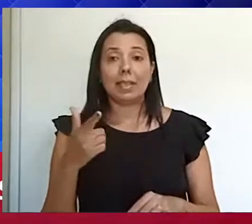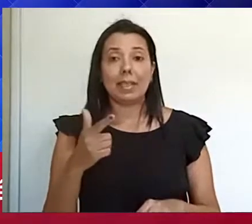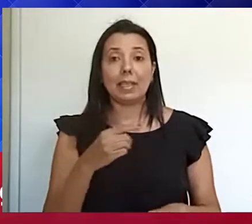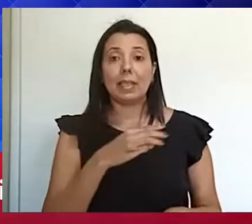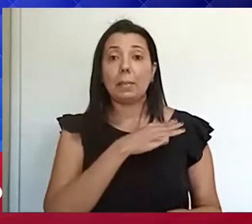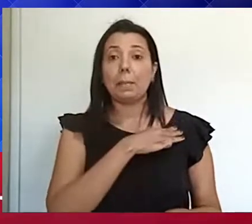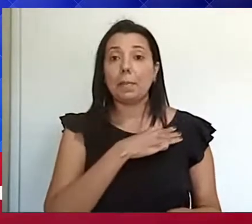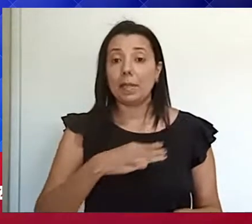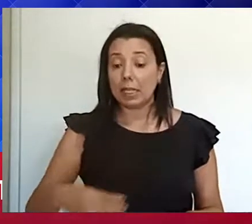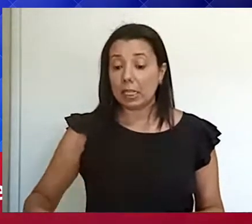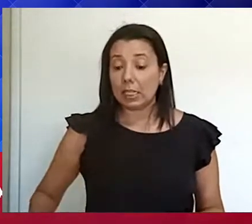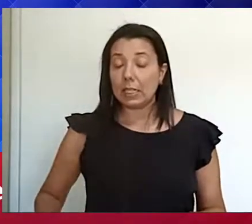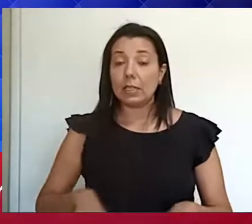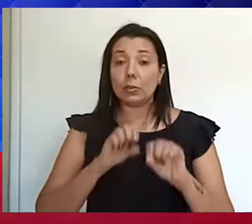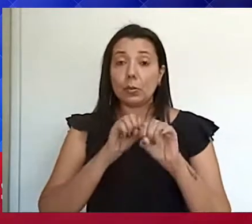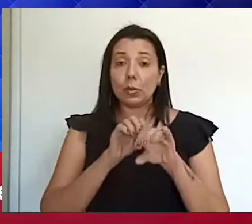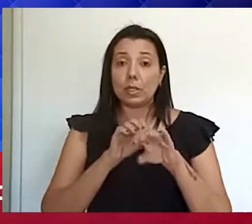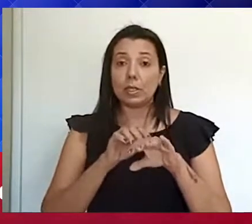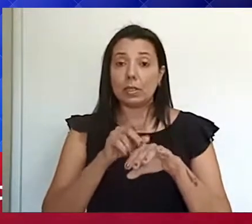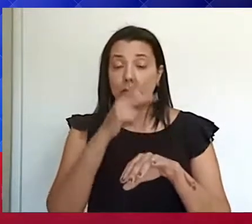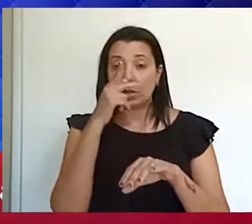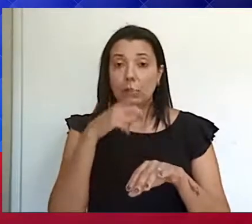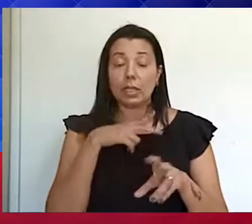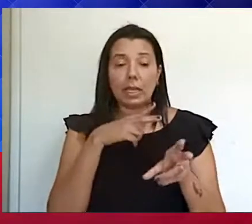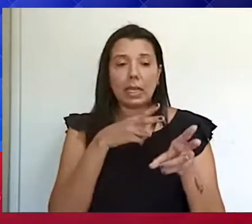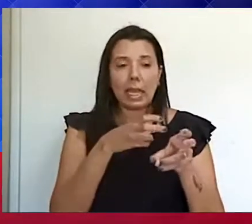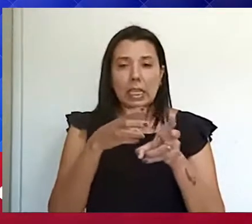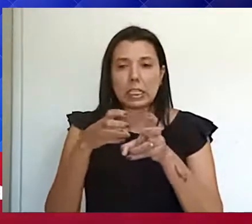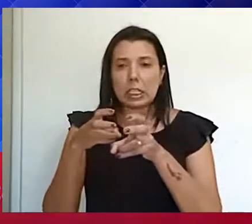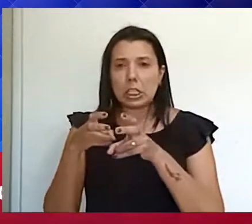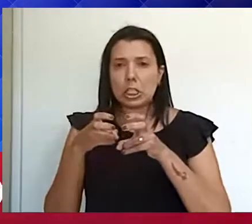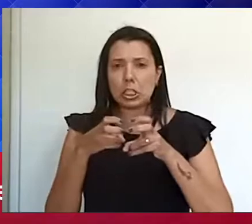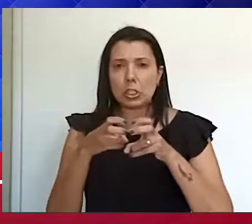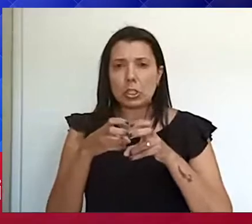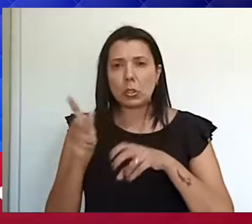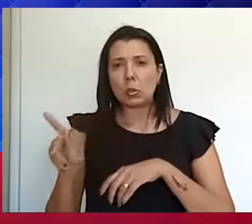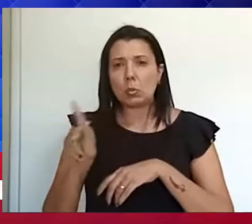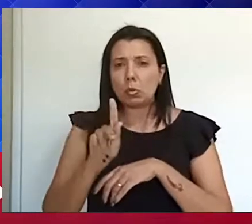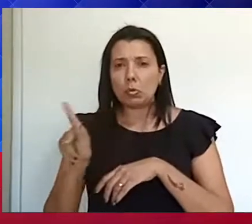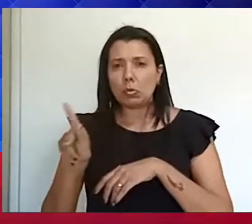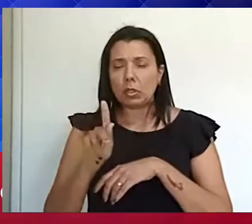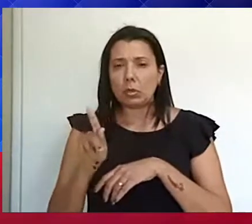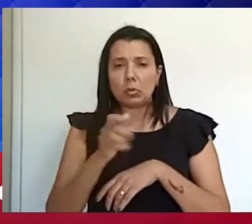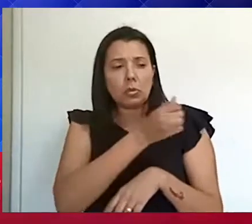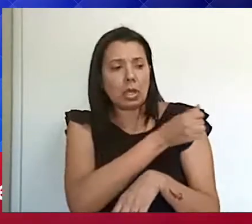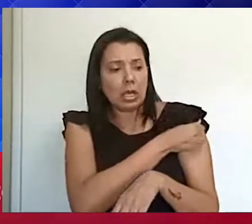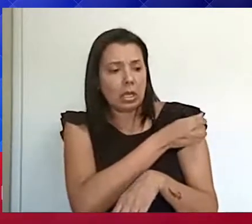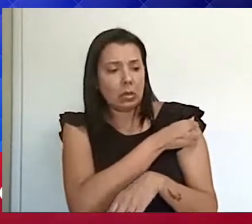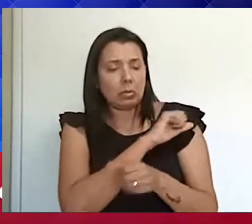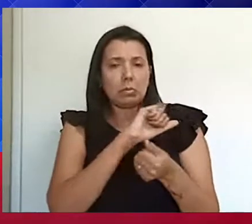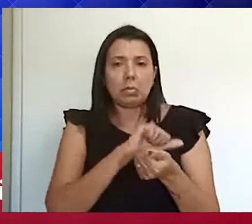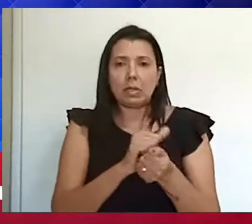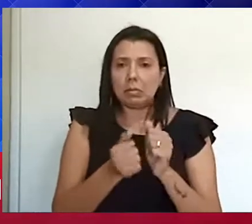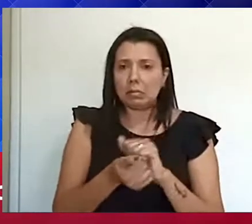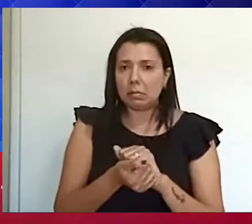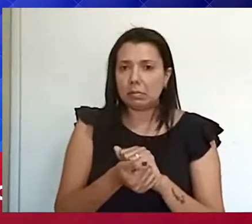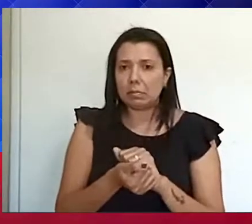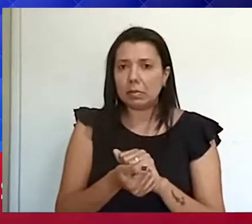nesse momento que está sendo exigido, né, tanto dos professores, dos alunos, para se adequarem nesse